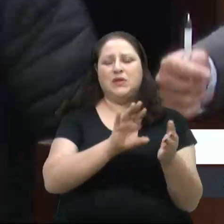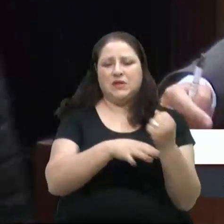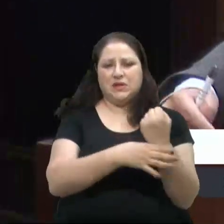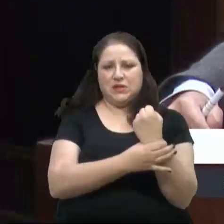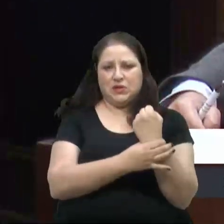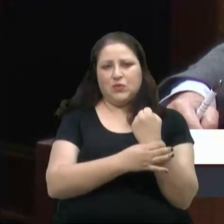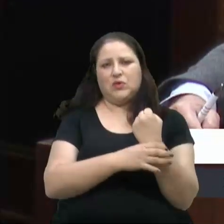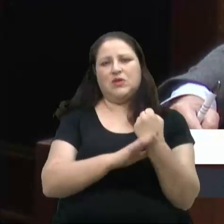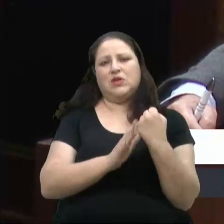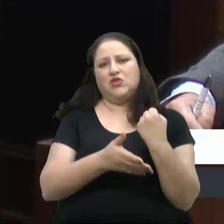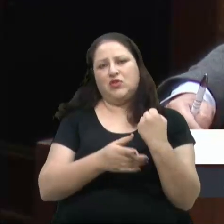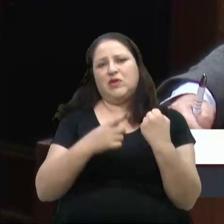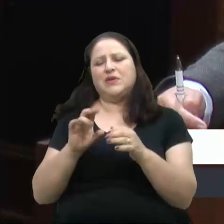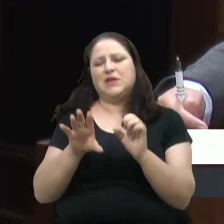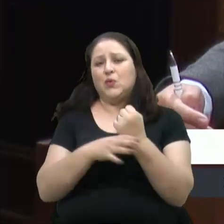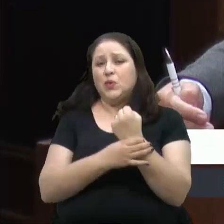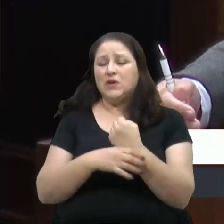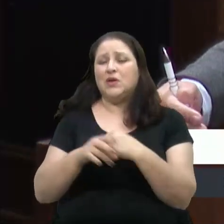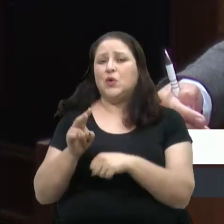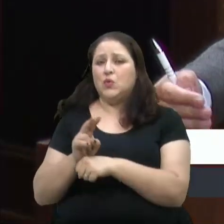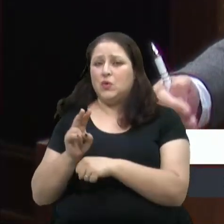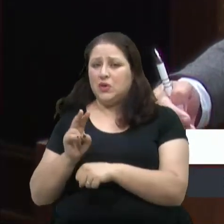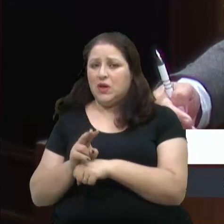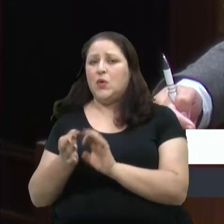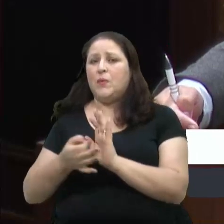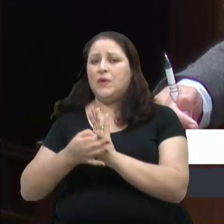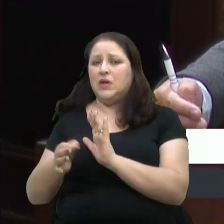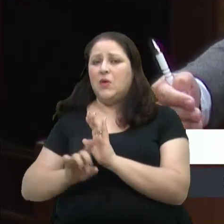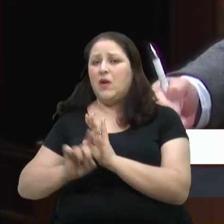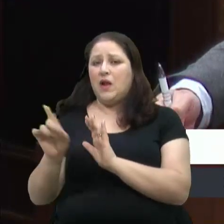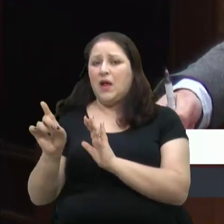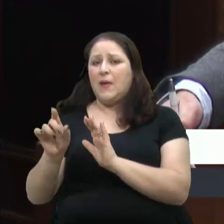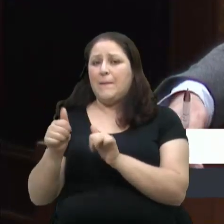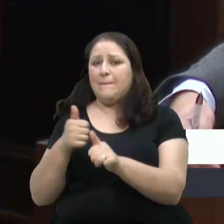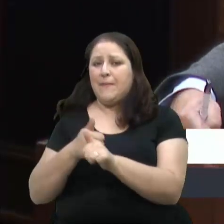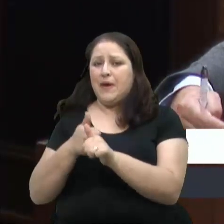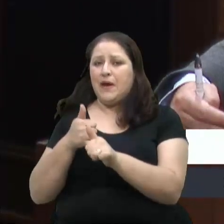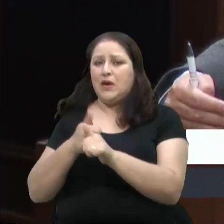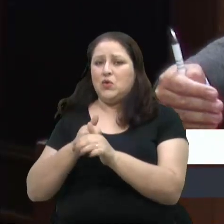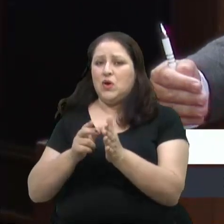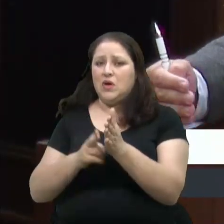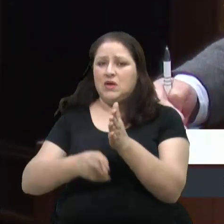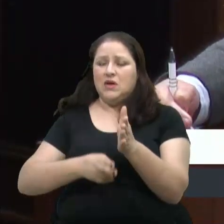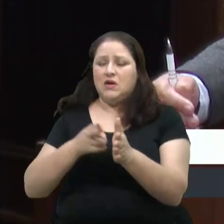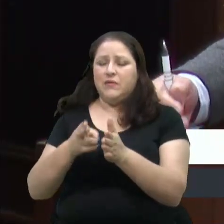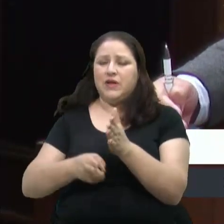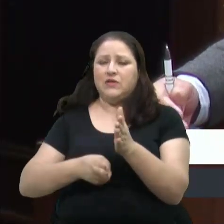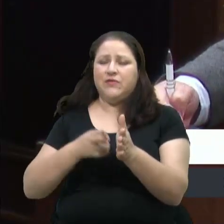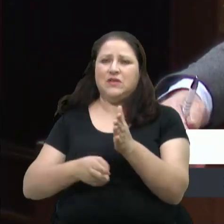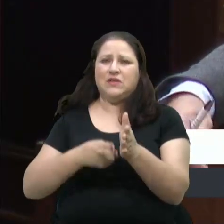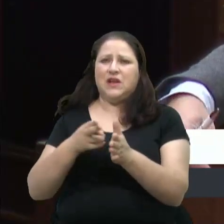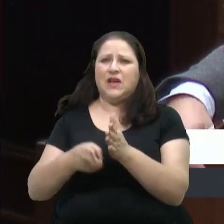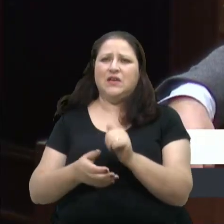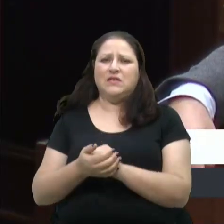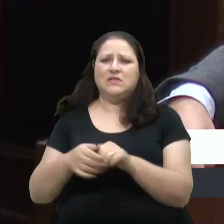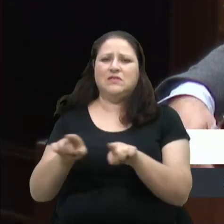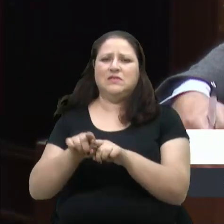cuidado Enfim uma das sugestões foi fazer naquela no largo dificuldade da gestação na feira da